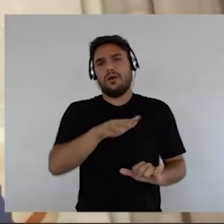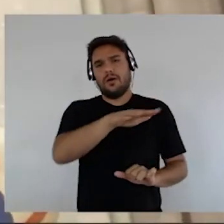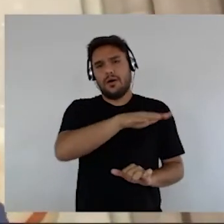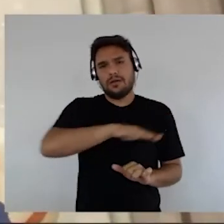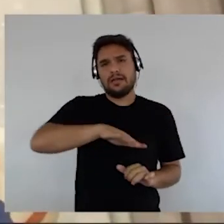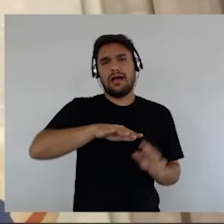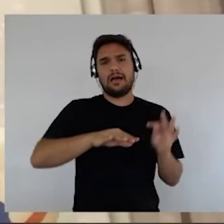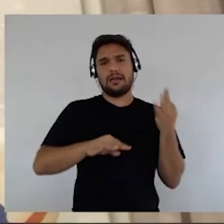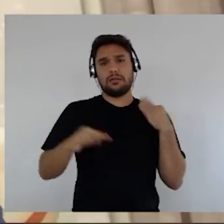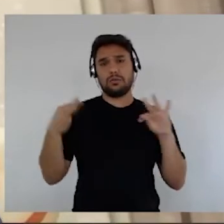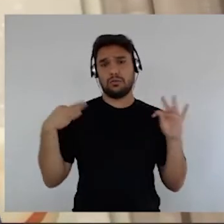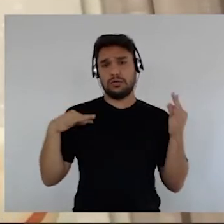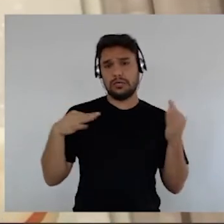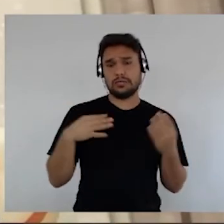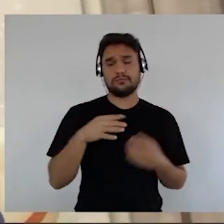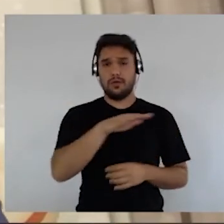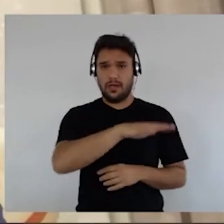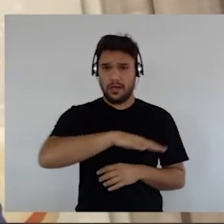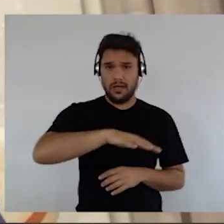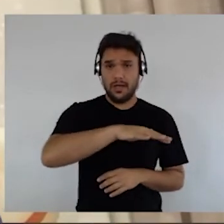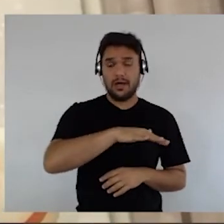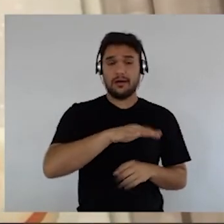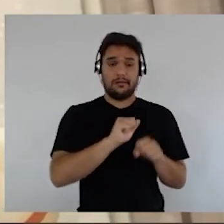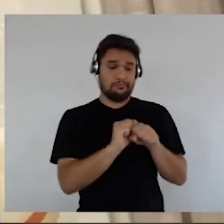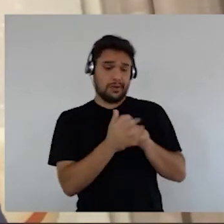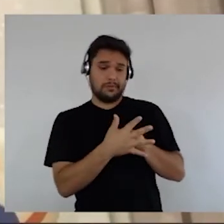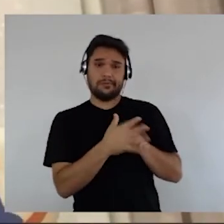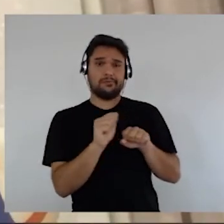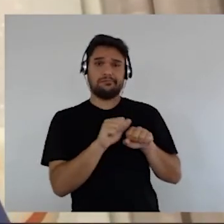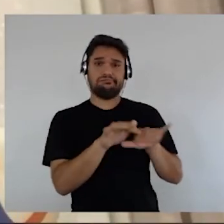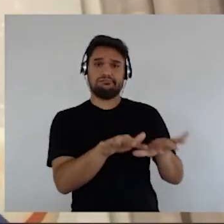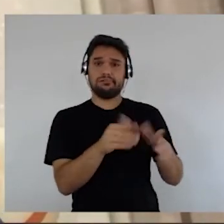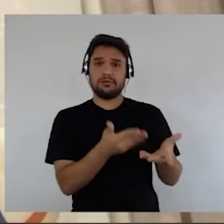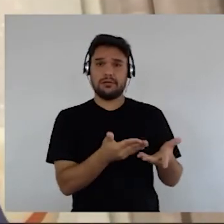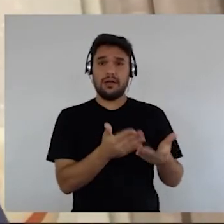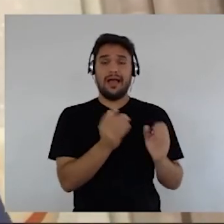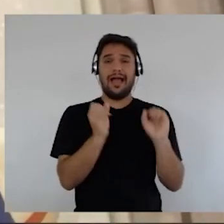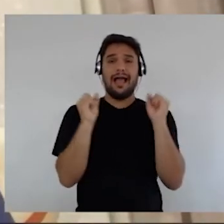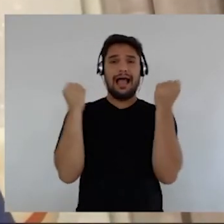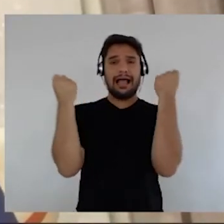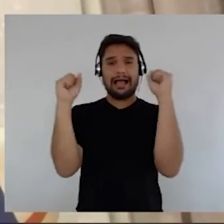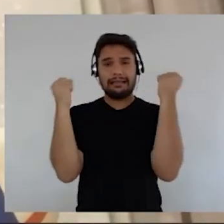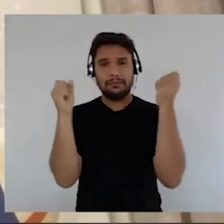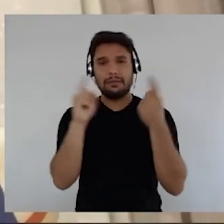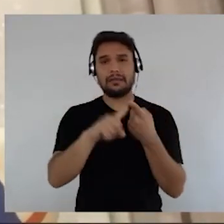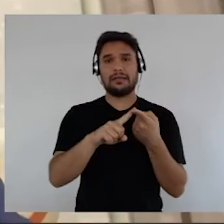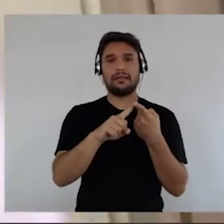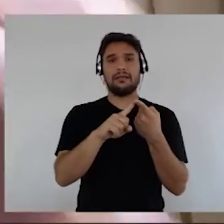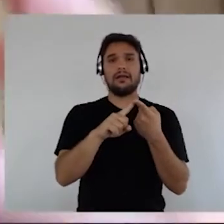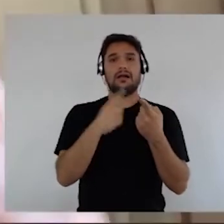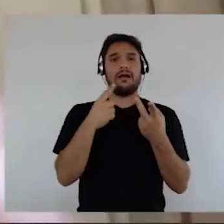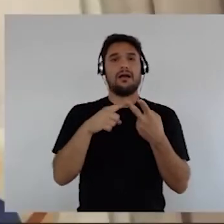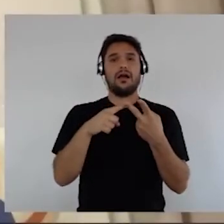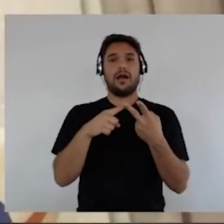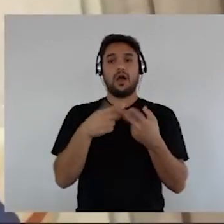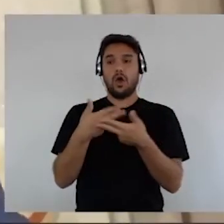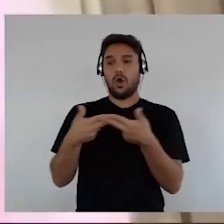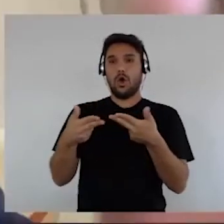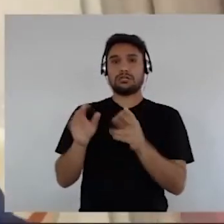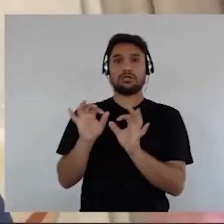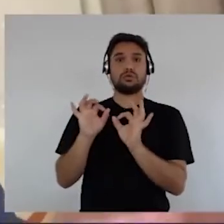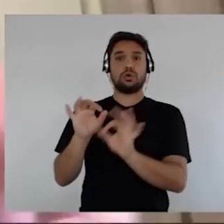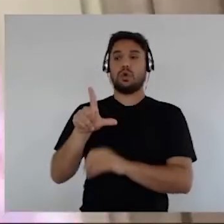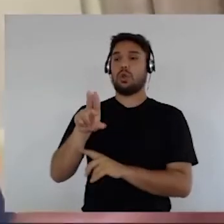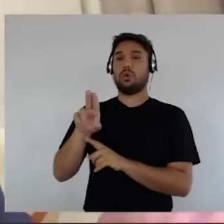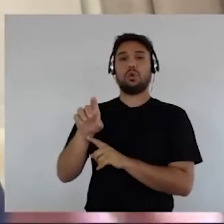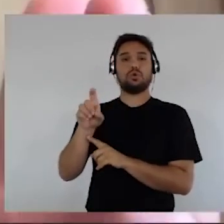atividades inerentes ao turismo a pandemia. As academias, os artigos de luxo. Quem vai comprar um artigo de luxo se tem que